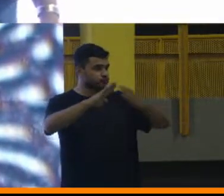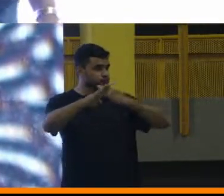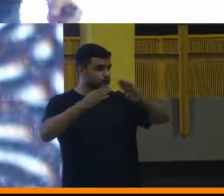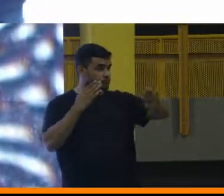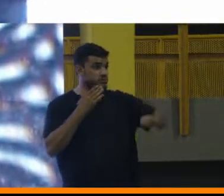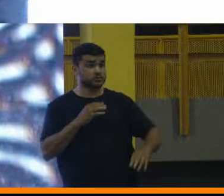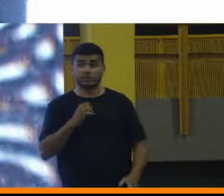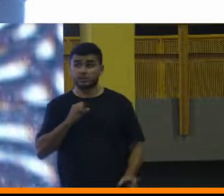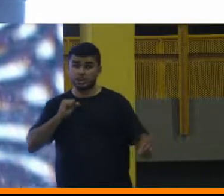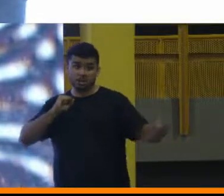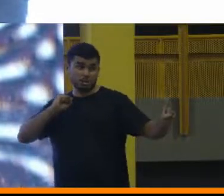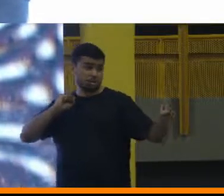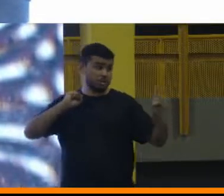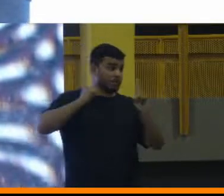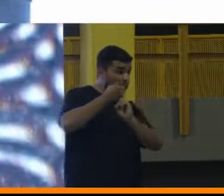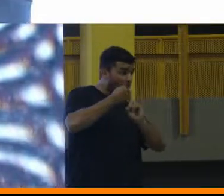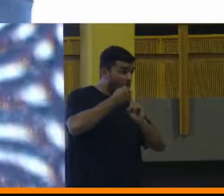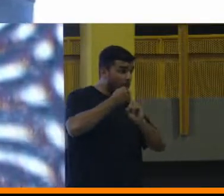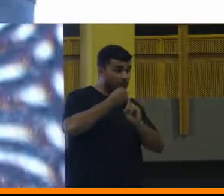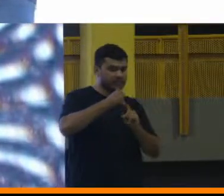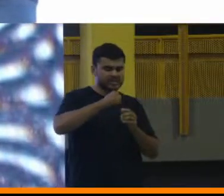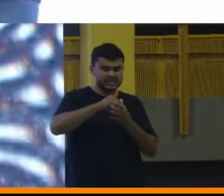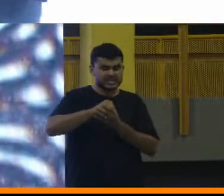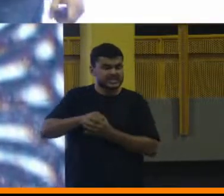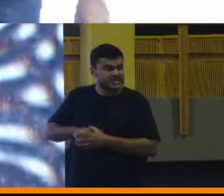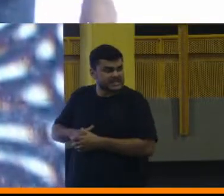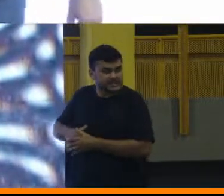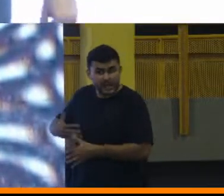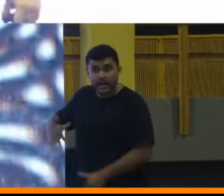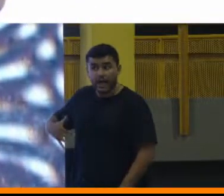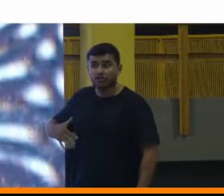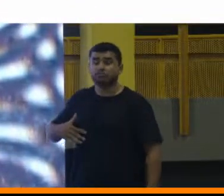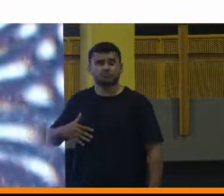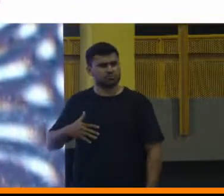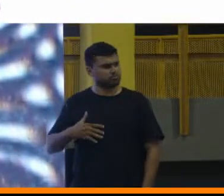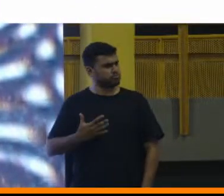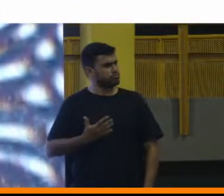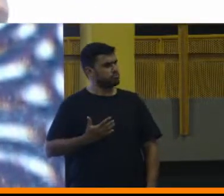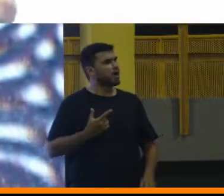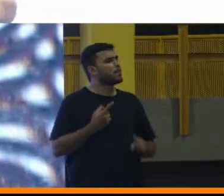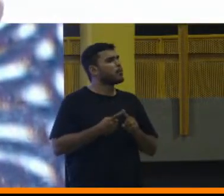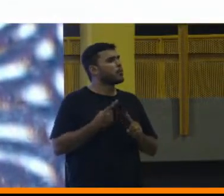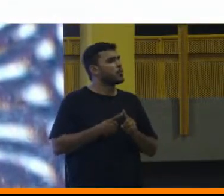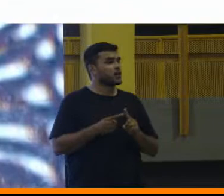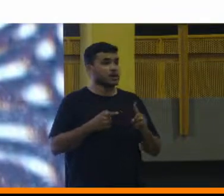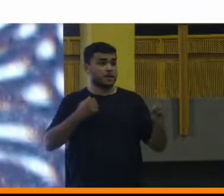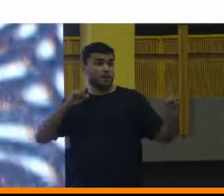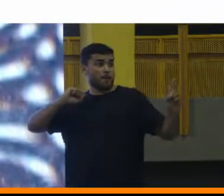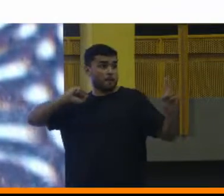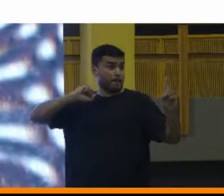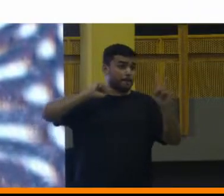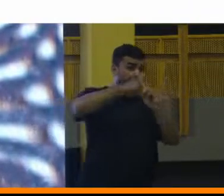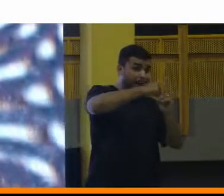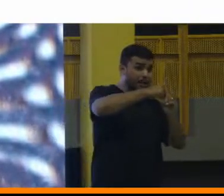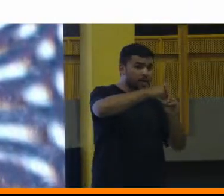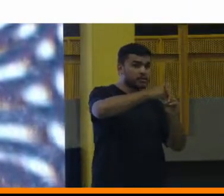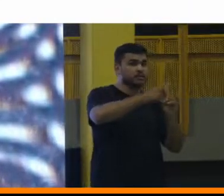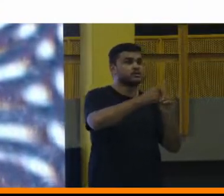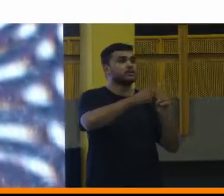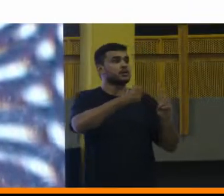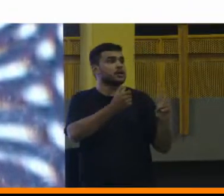um soco, a mão dele machuca. Porque para toda ação existe